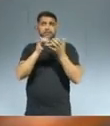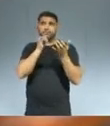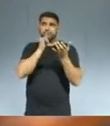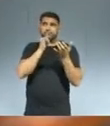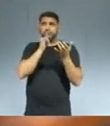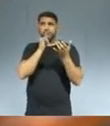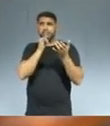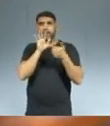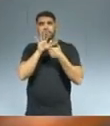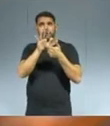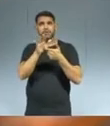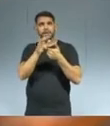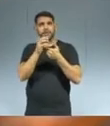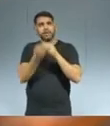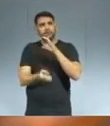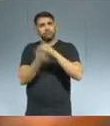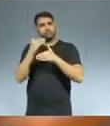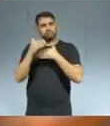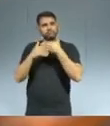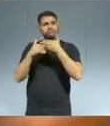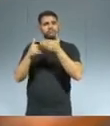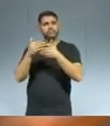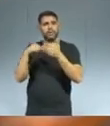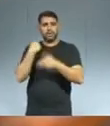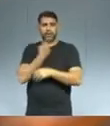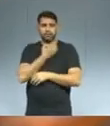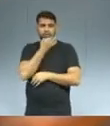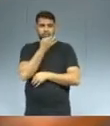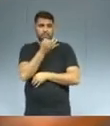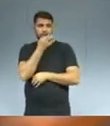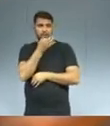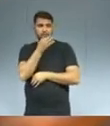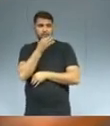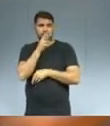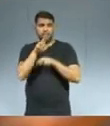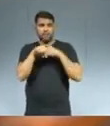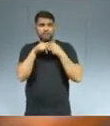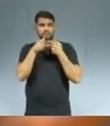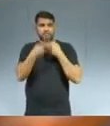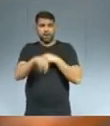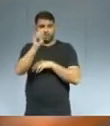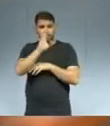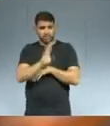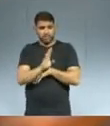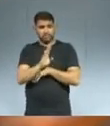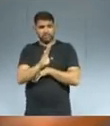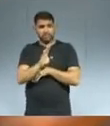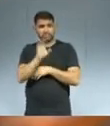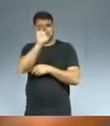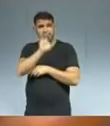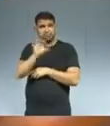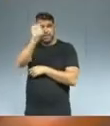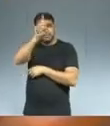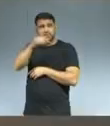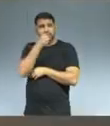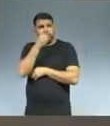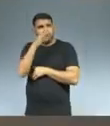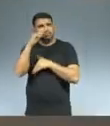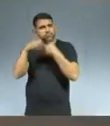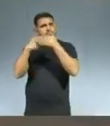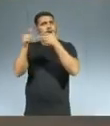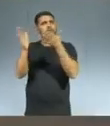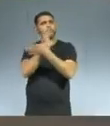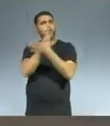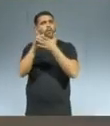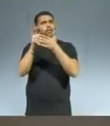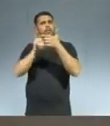né desta construção e em nossa opinião a em grande parte do país e sua está muito bem